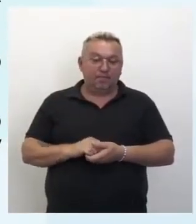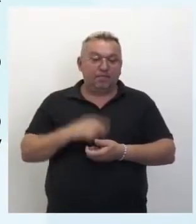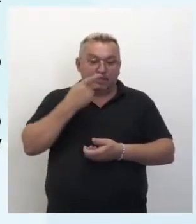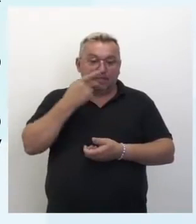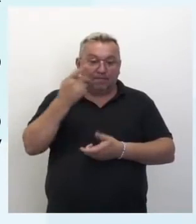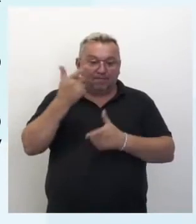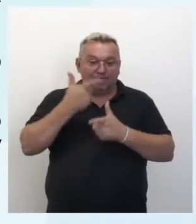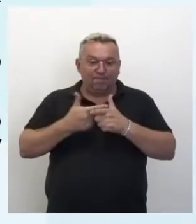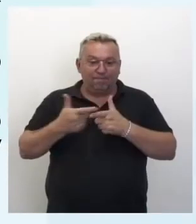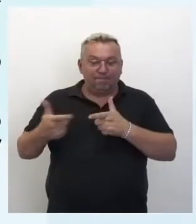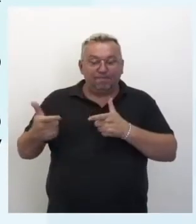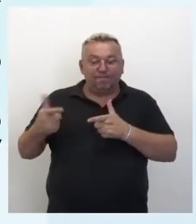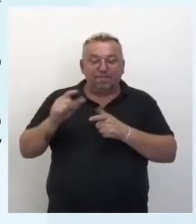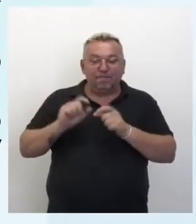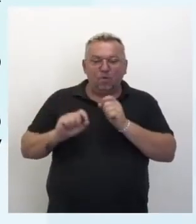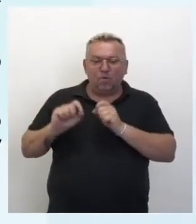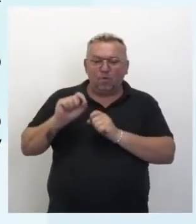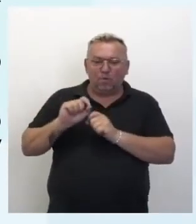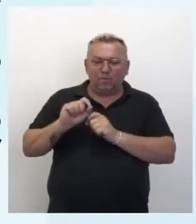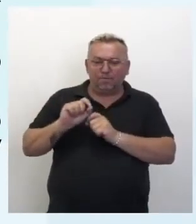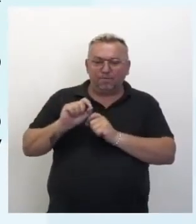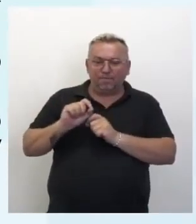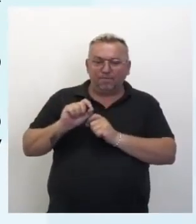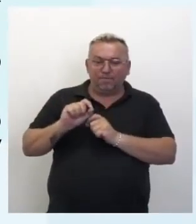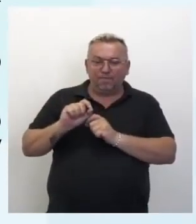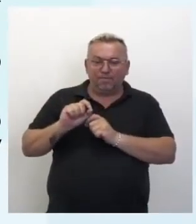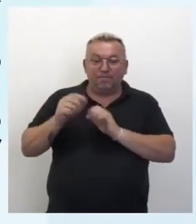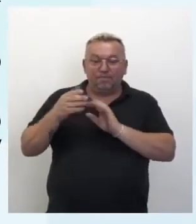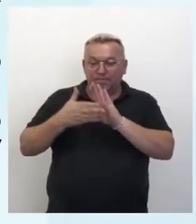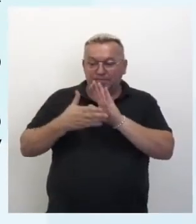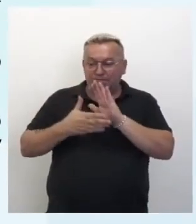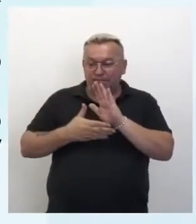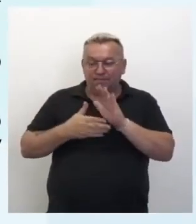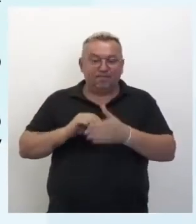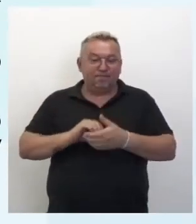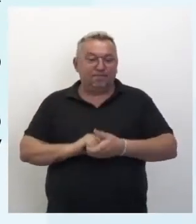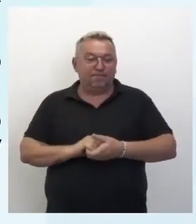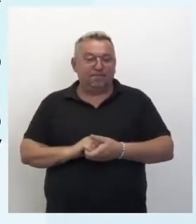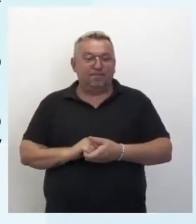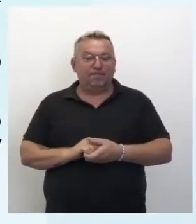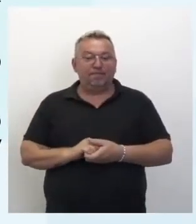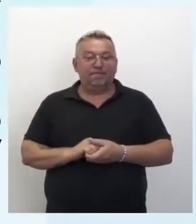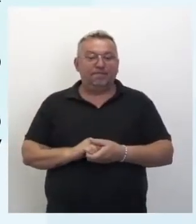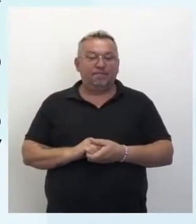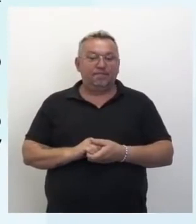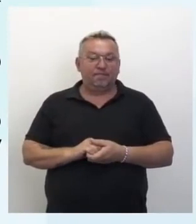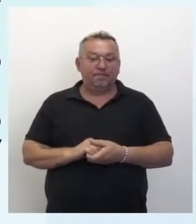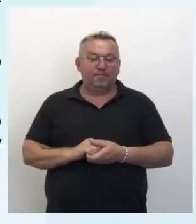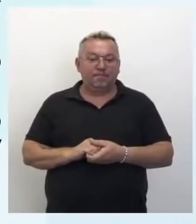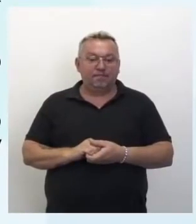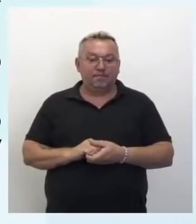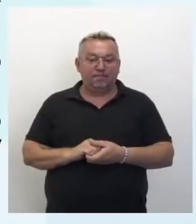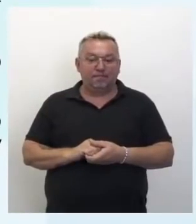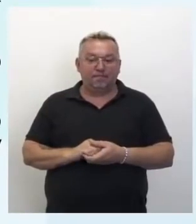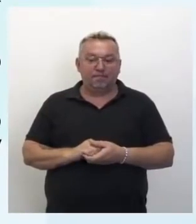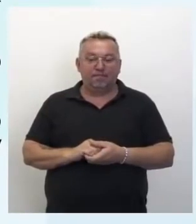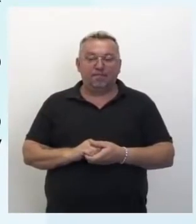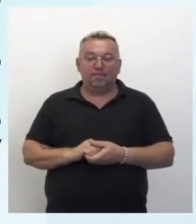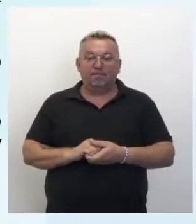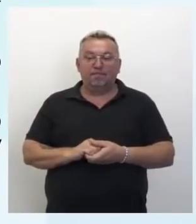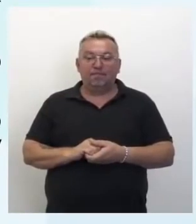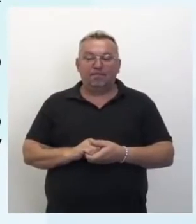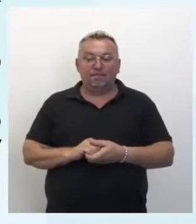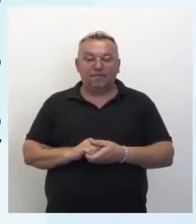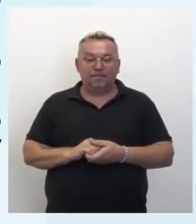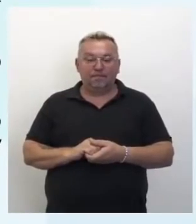Então, para falar sobre o quê? Para falar sobre planos, né? Planos é plans, tá aqui em cima. Vou colocar aqui para ficar mais rápido,